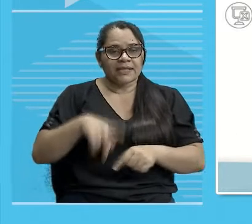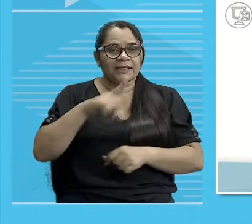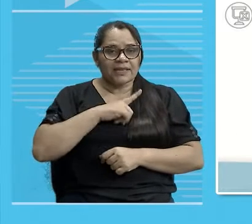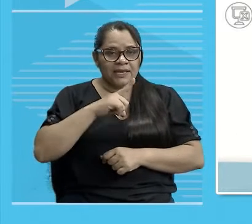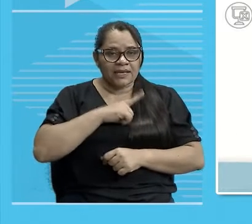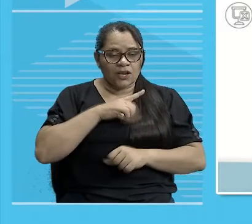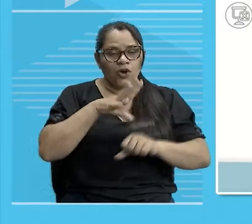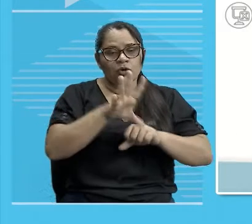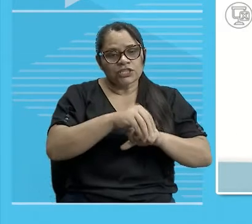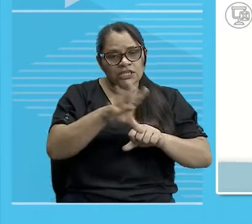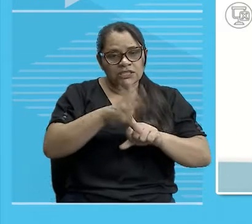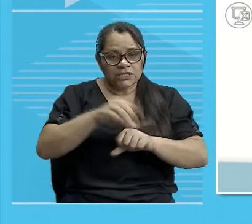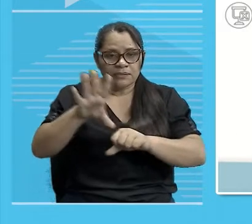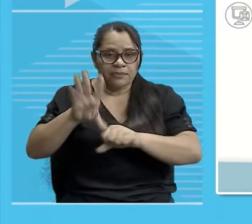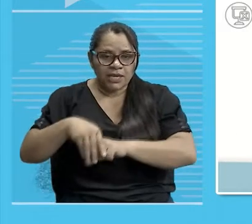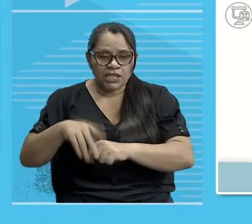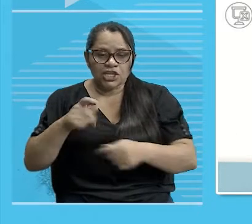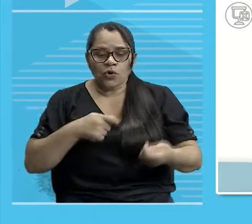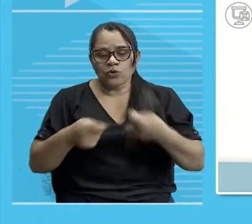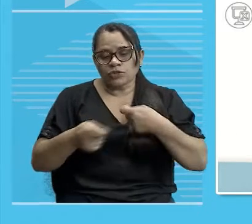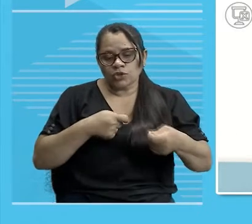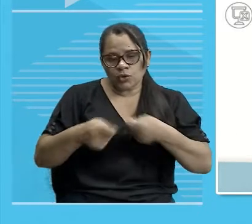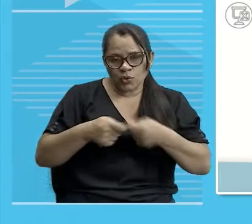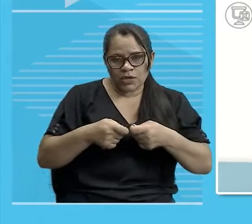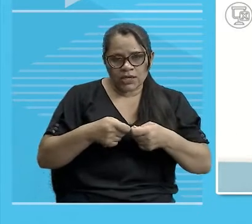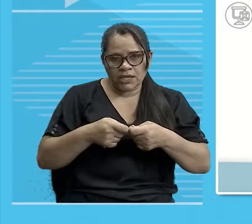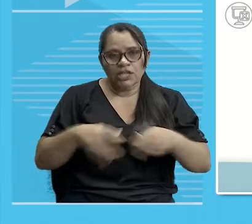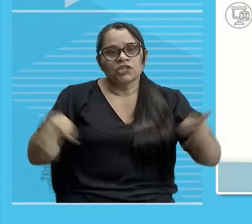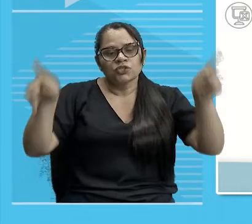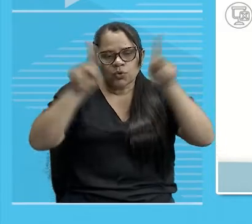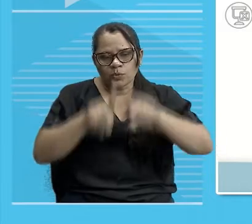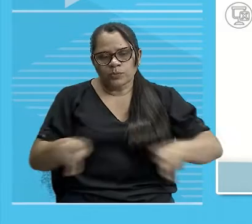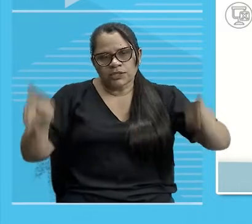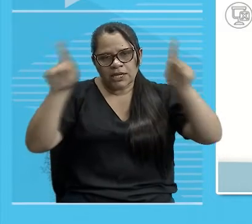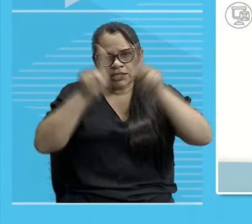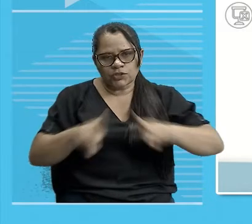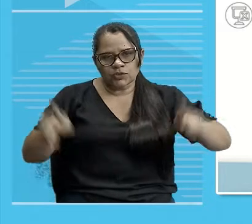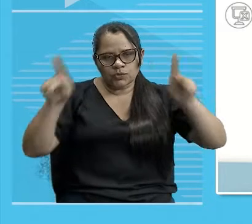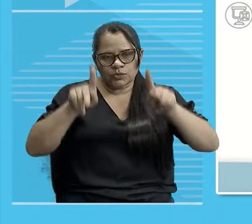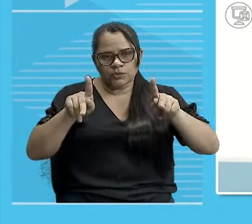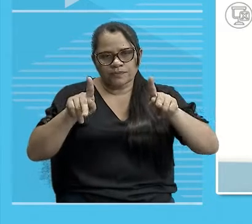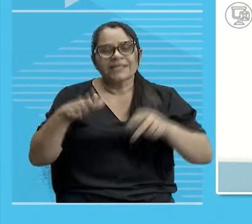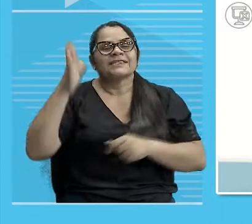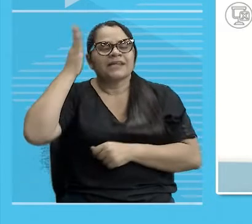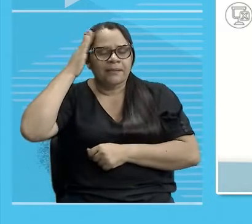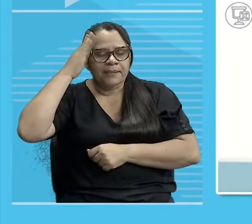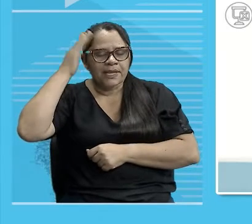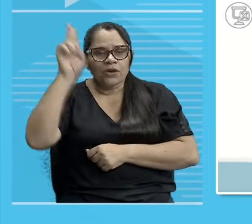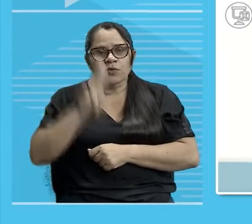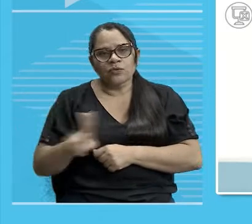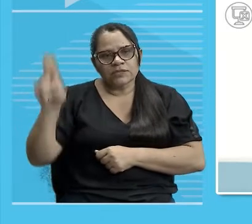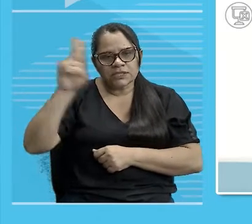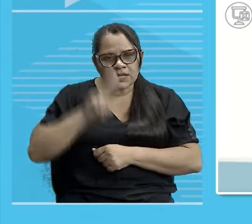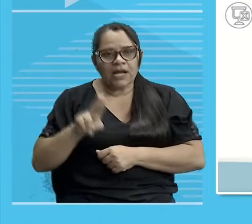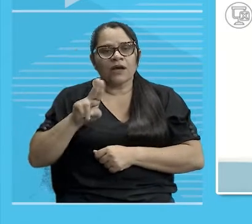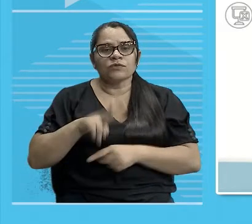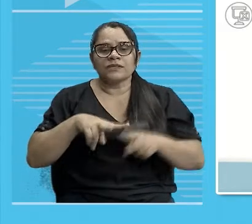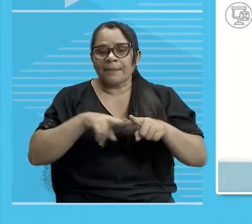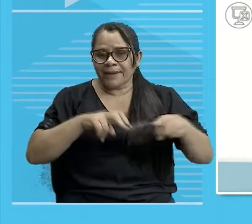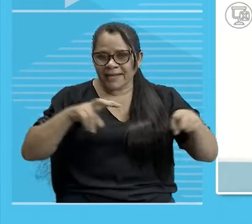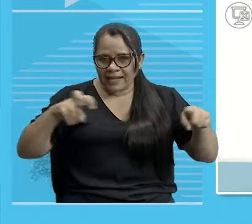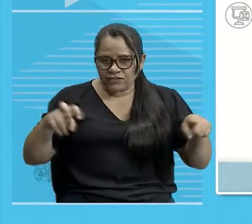conhecimento e domínio do pacote Office do computador saber utilizar o Word o Excel